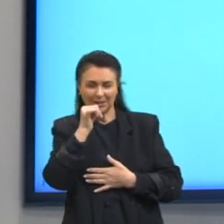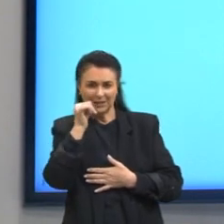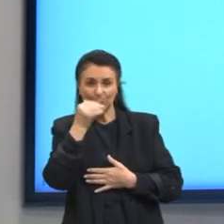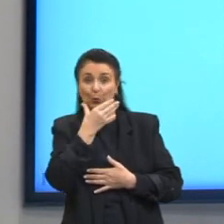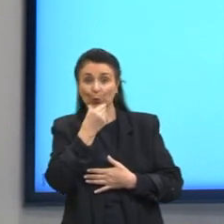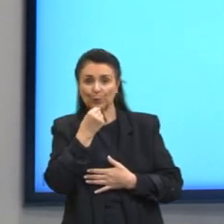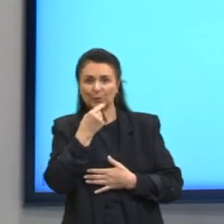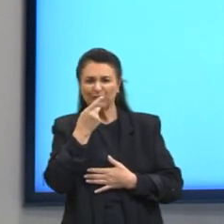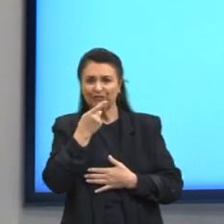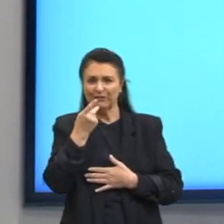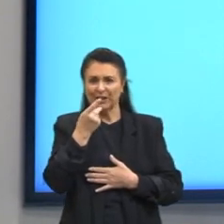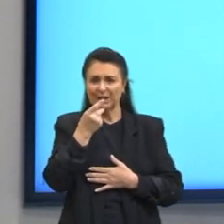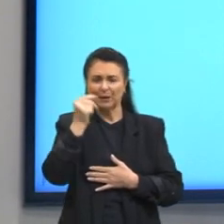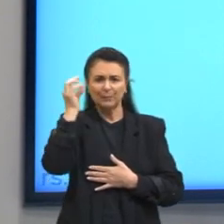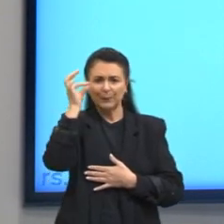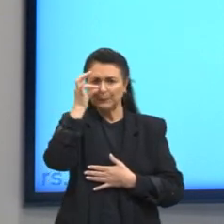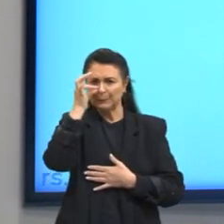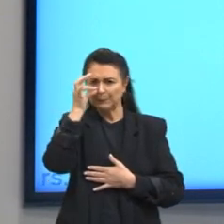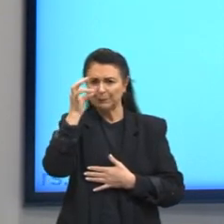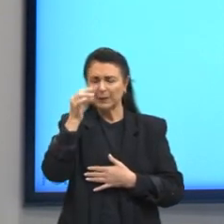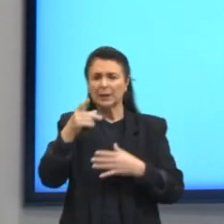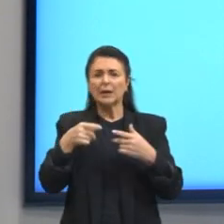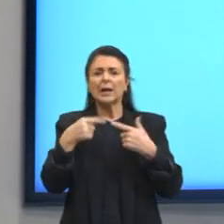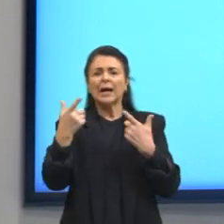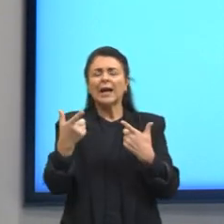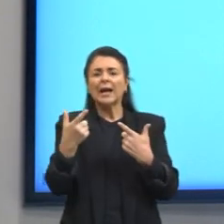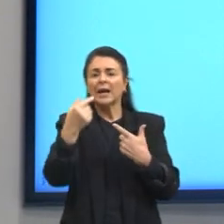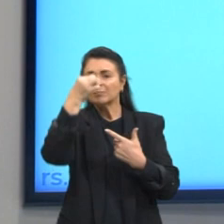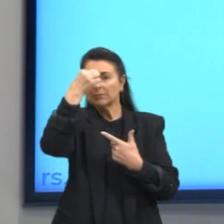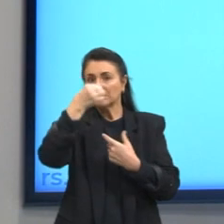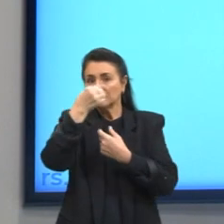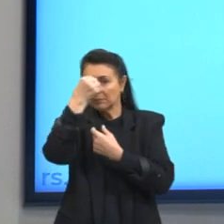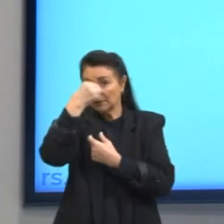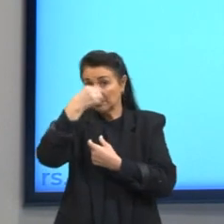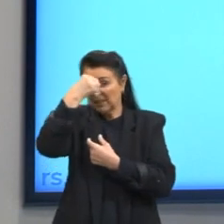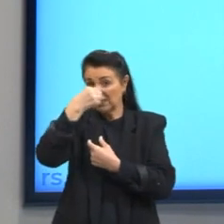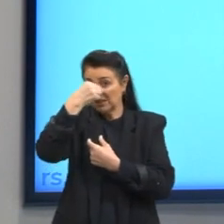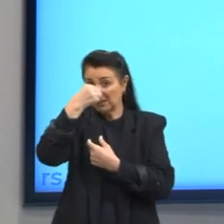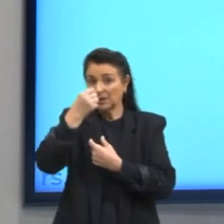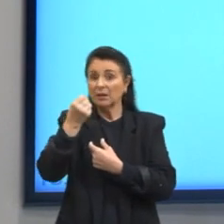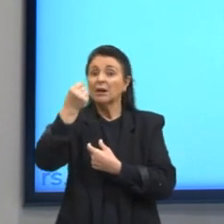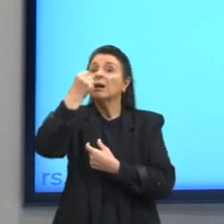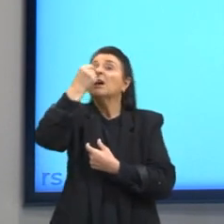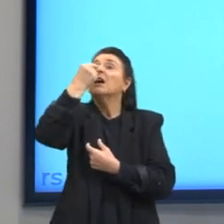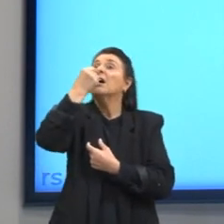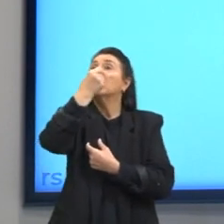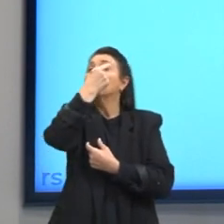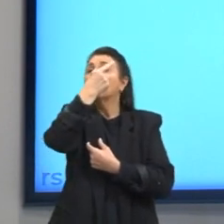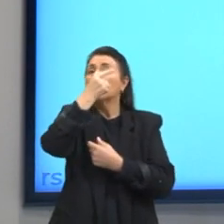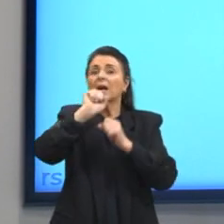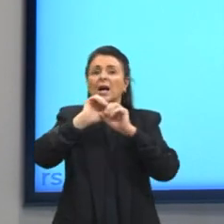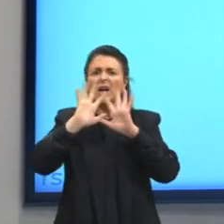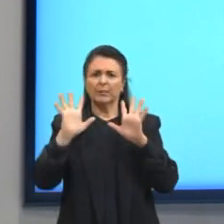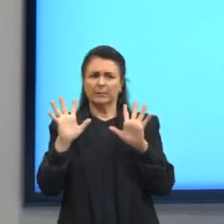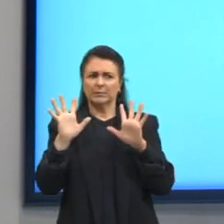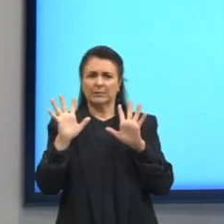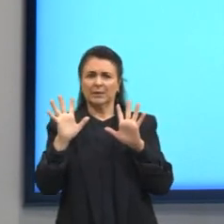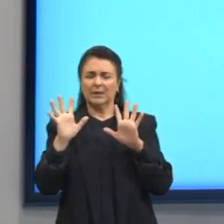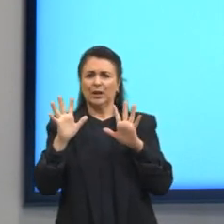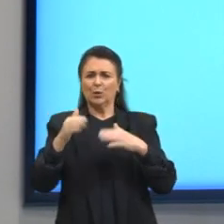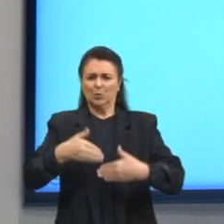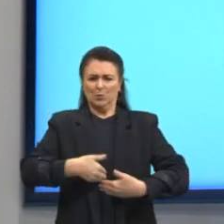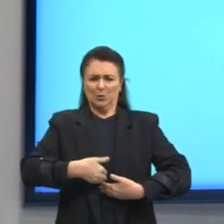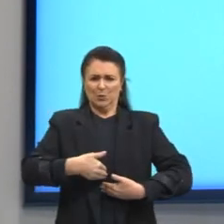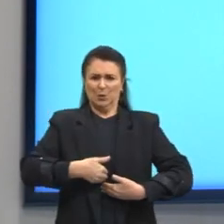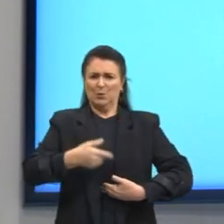um descongestionante nasal para o meu nariz dá uma chace do